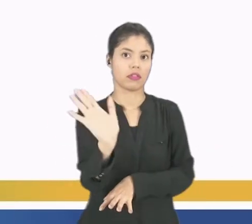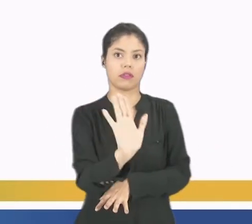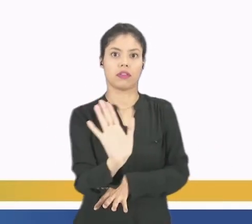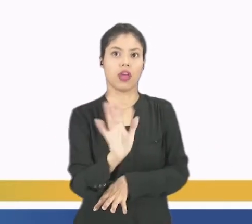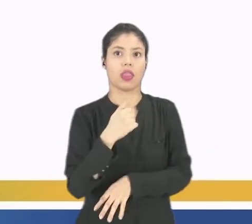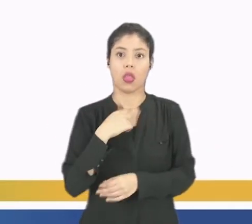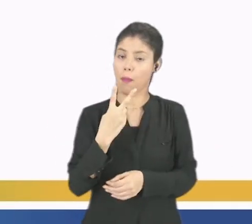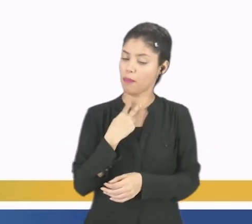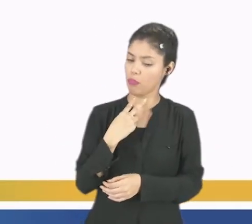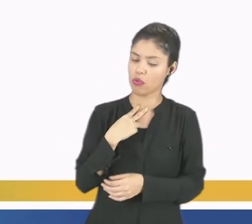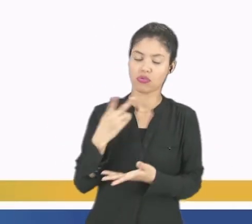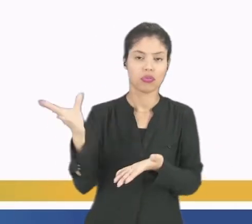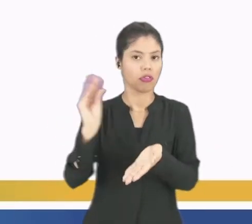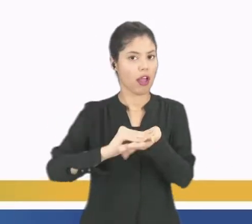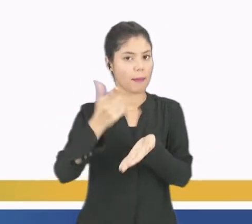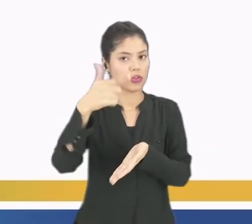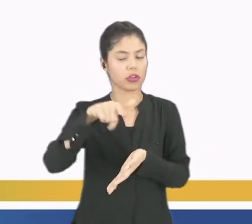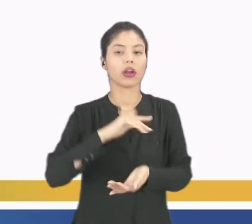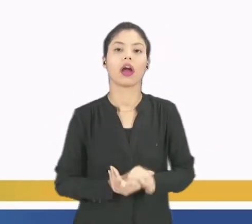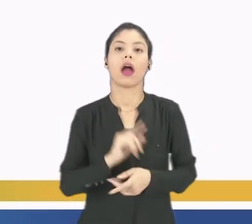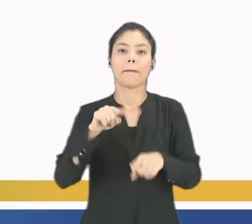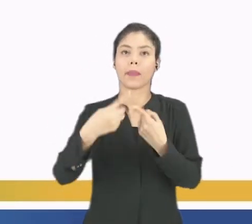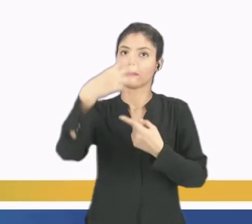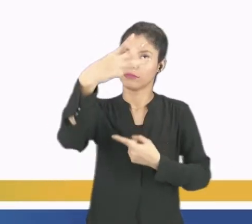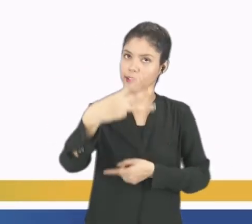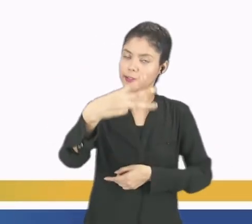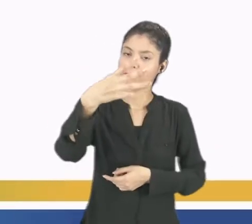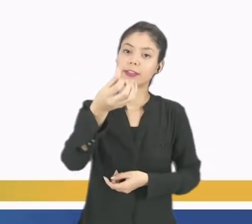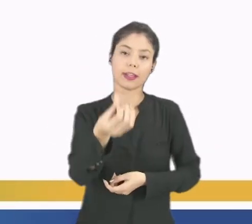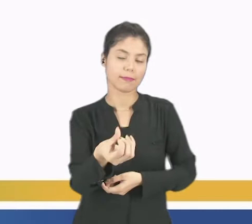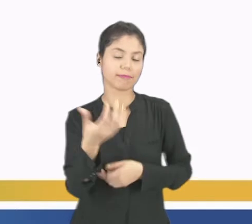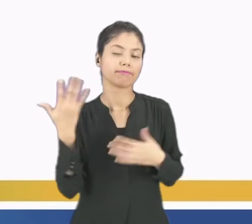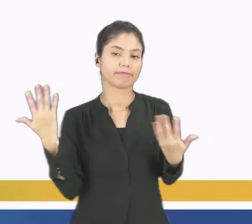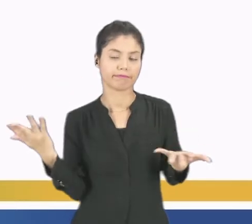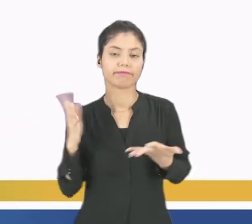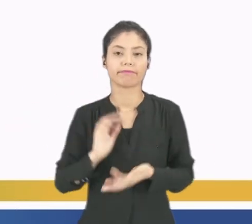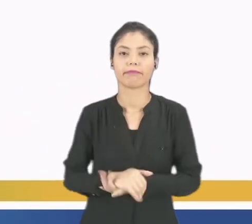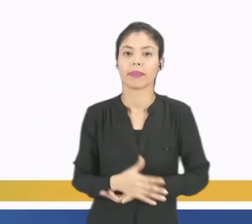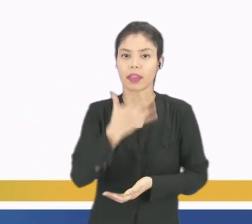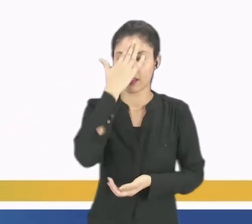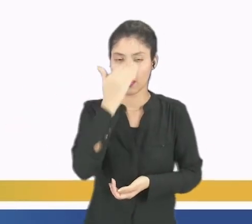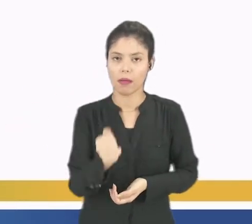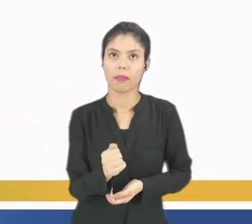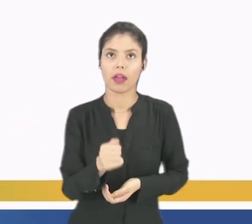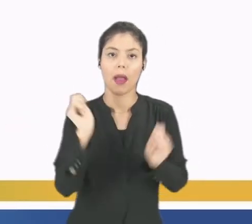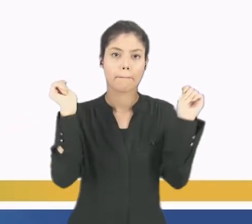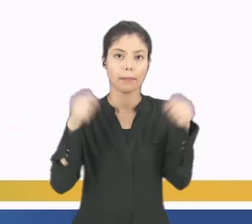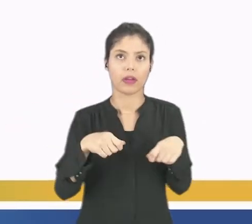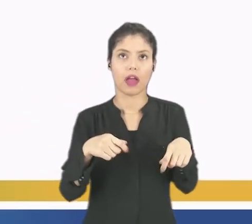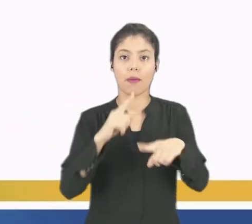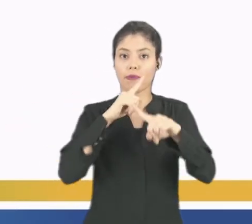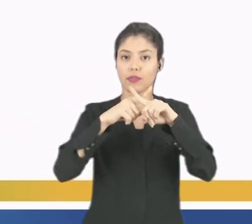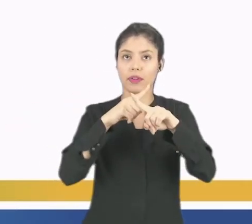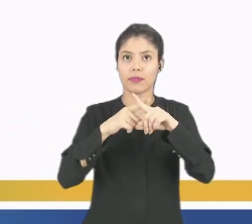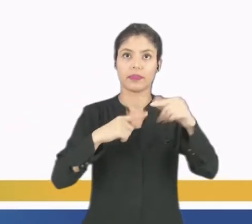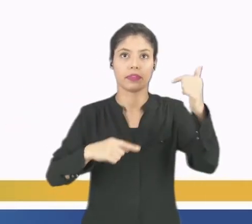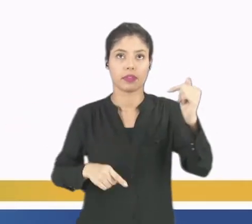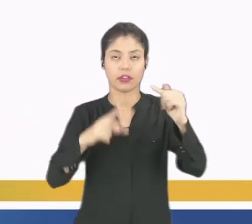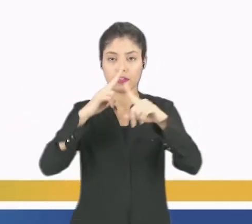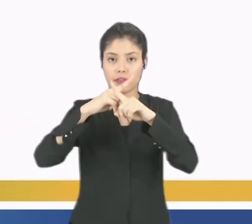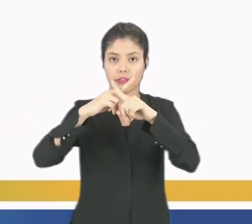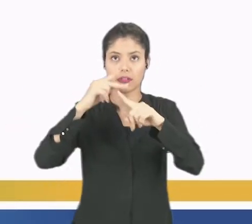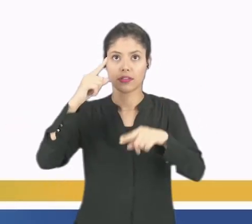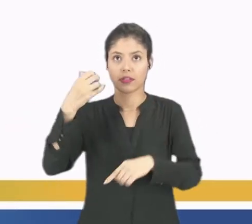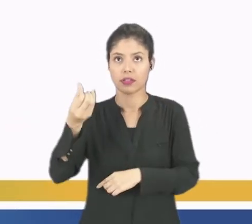que eu coloque aqui no segundo espaço. Então eu terei só 6 possibilidades. Para eu saber o total de possibilidades, basta eu multiplicar 7 vezes